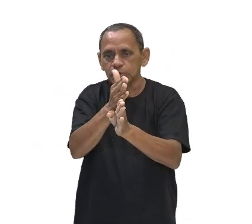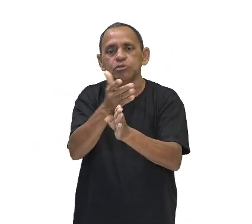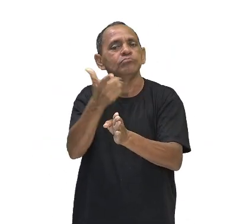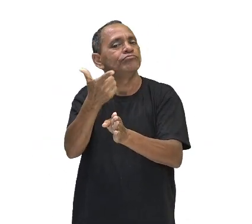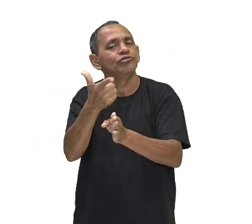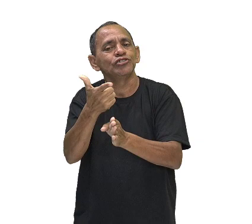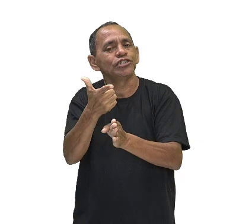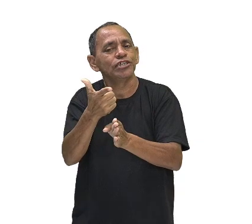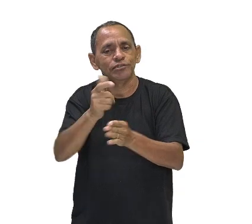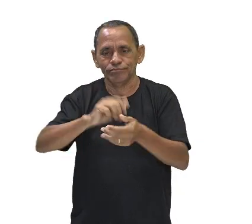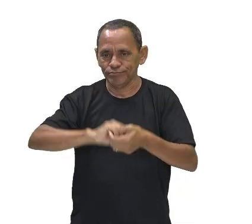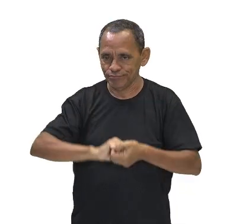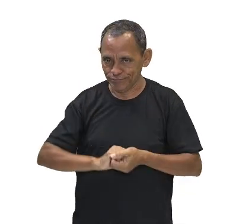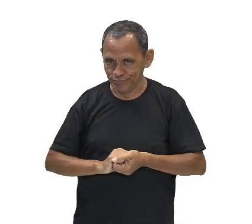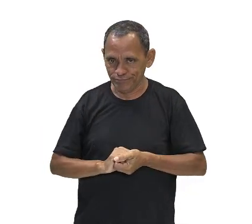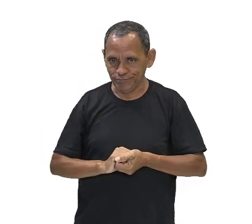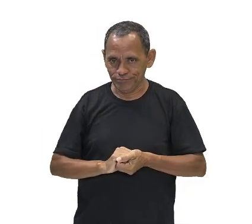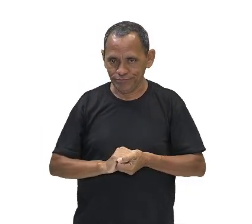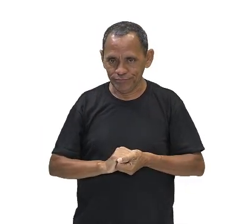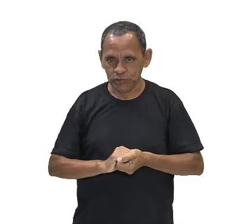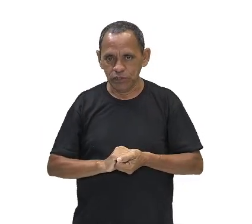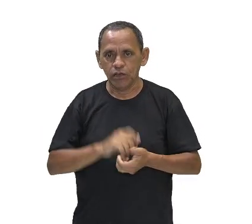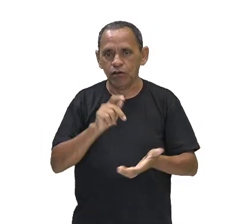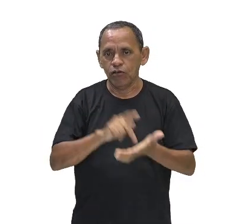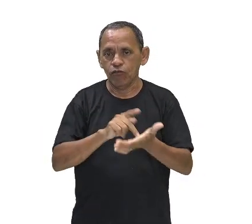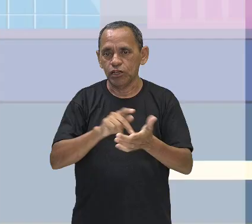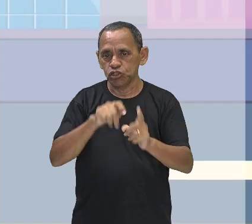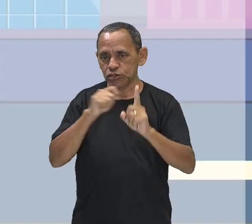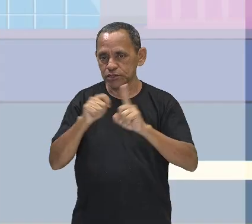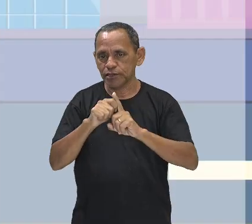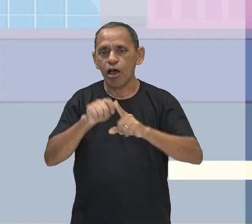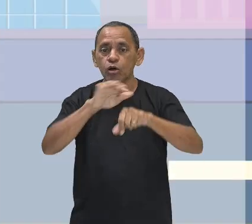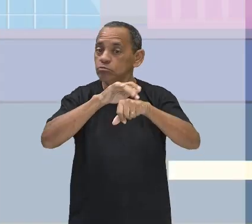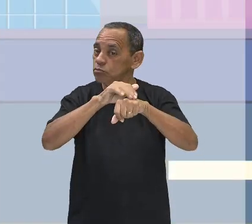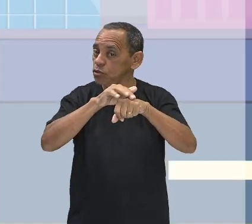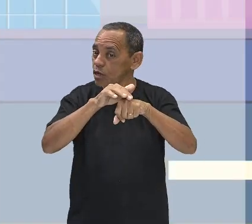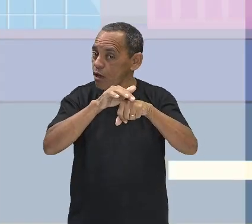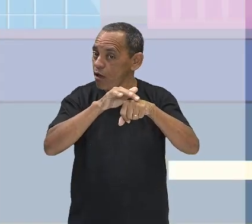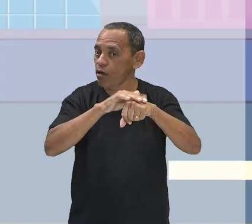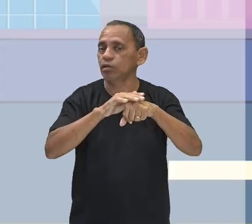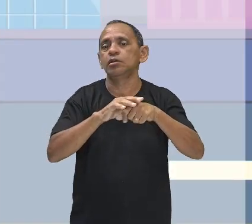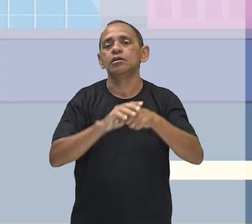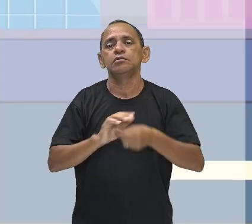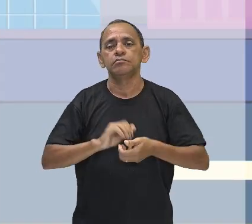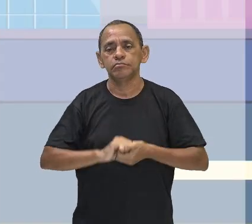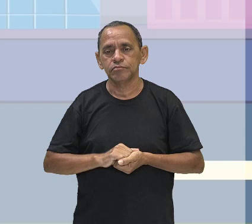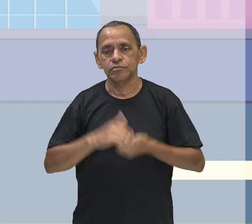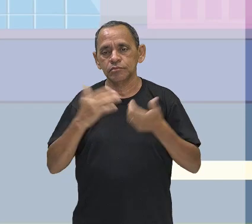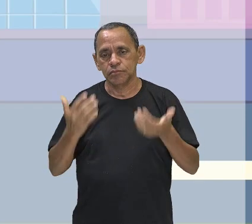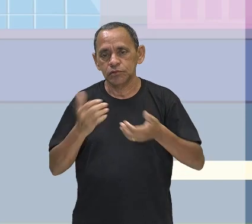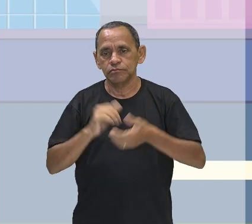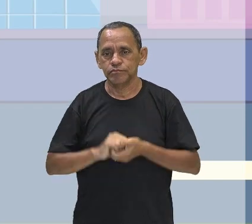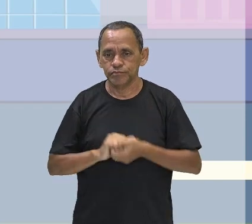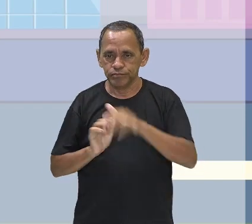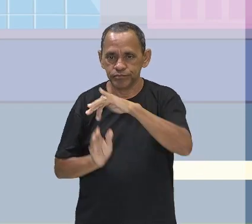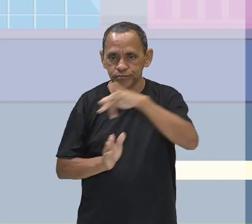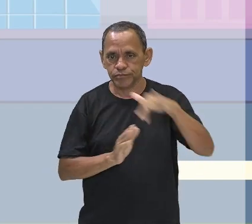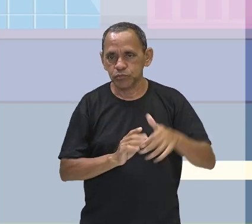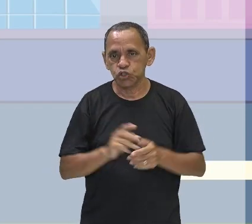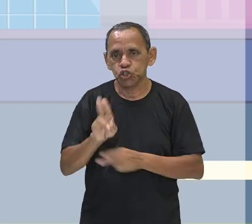que vai acontecer um fato social patológico, ao qual ele denomina